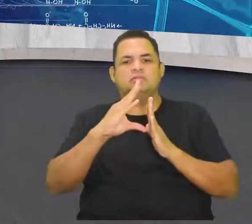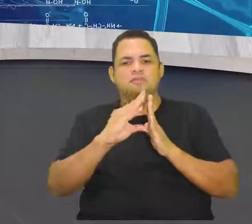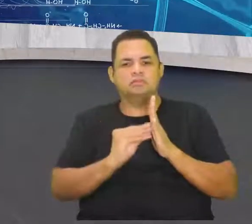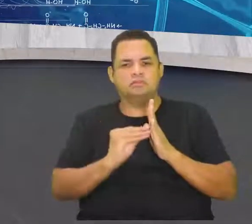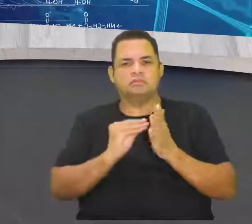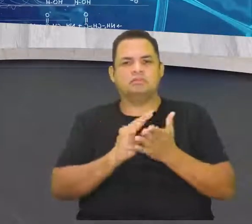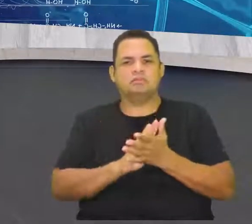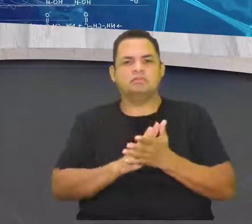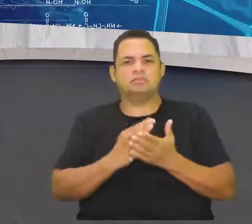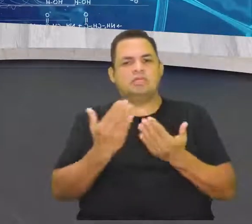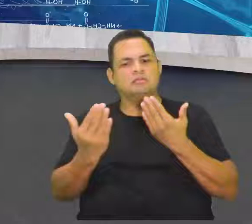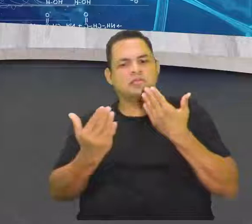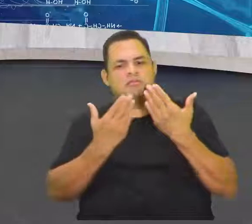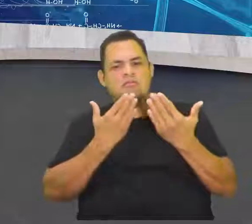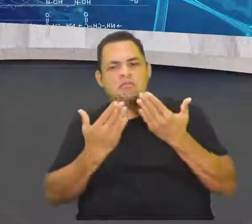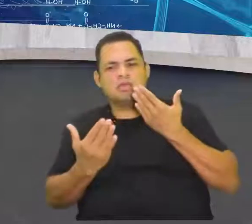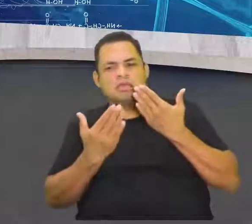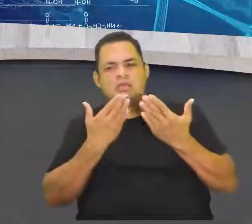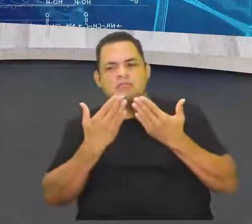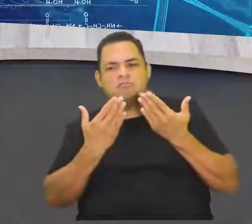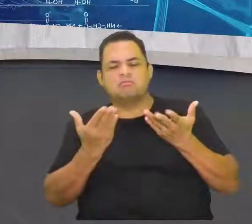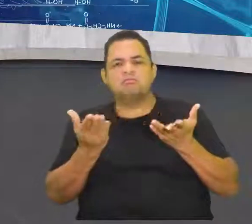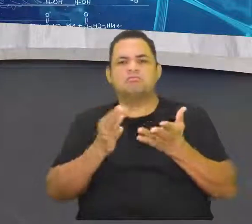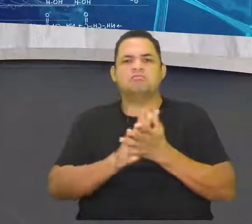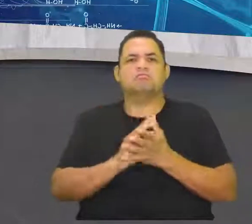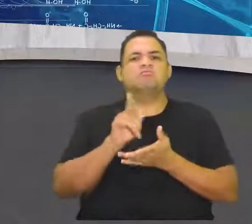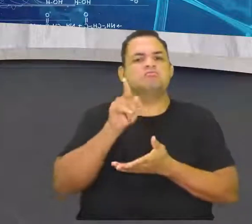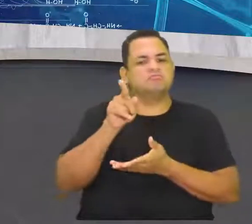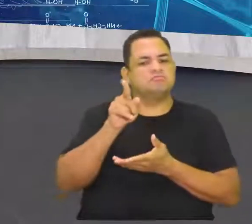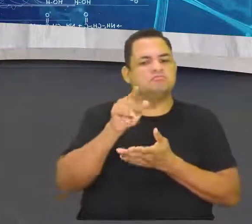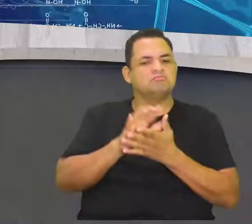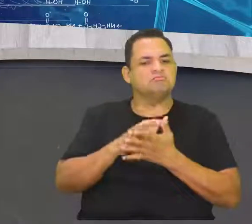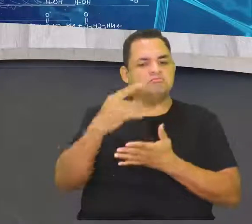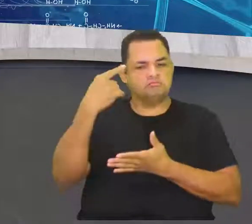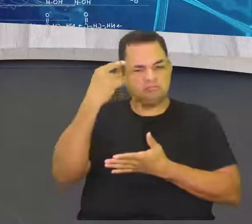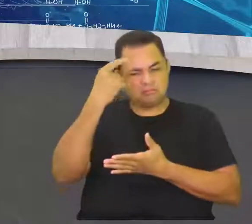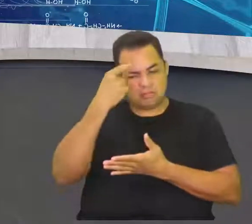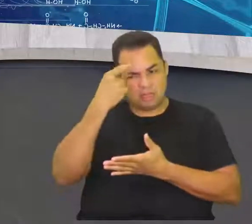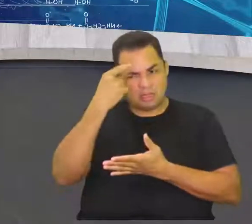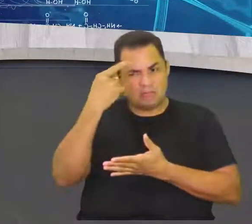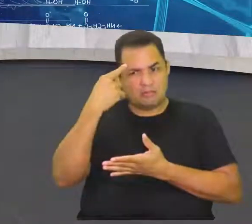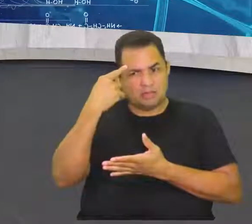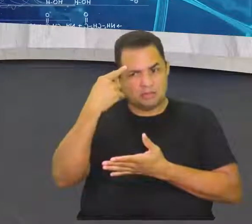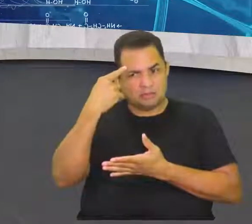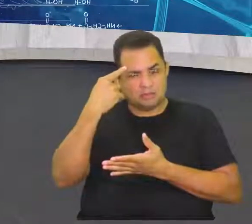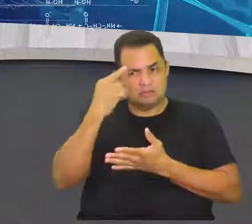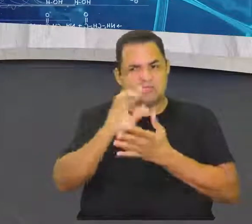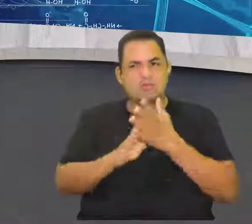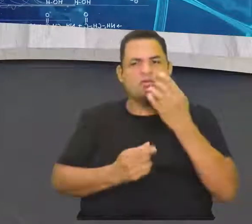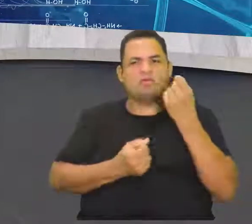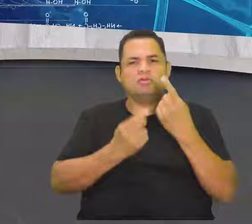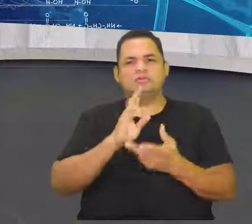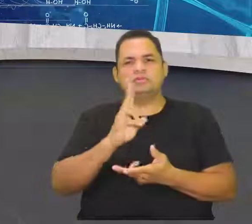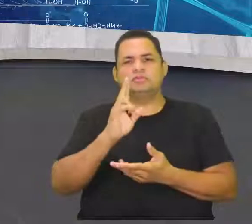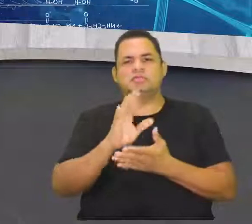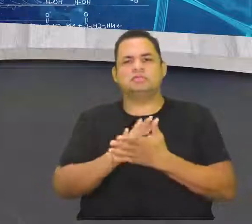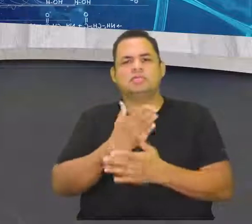que é quase um diálogo com vocês, que é para vocês realmente repensarem alguns